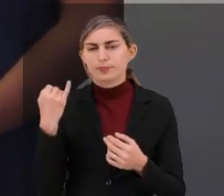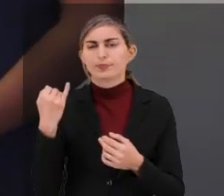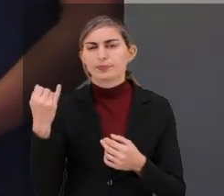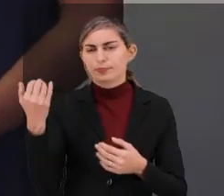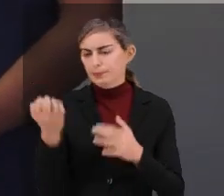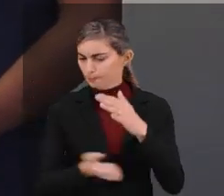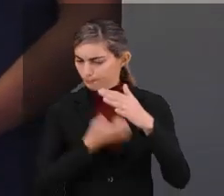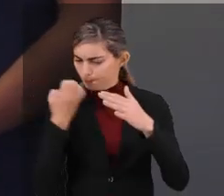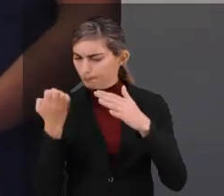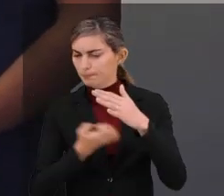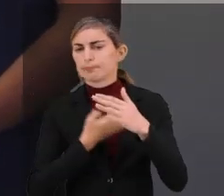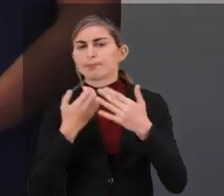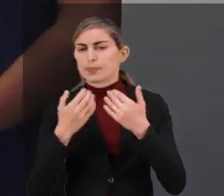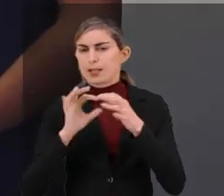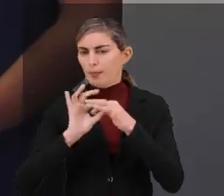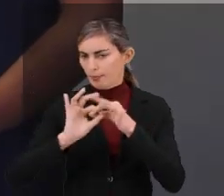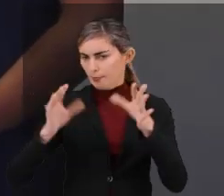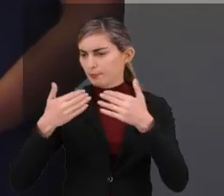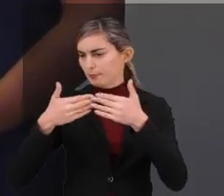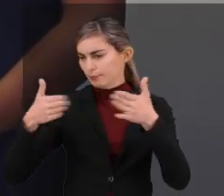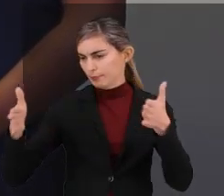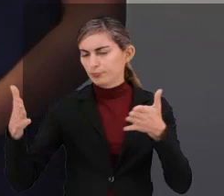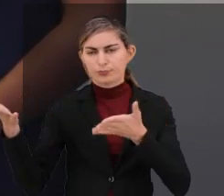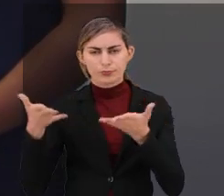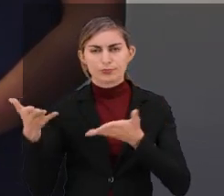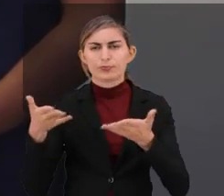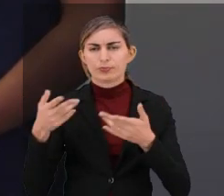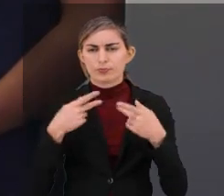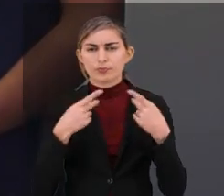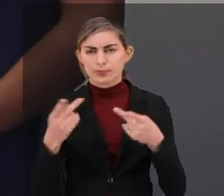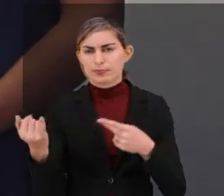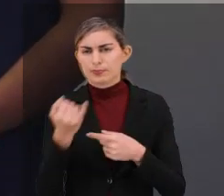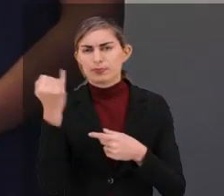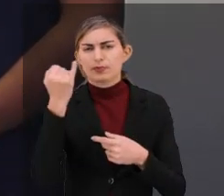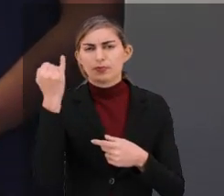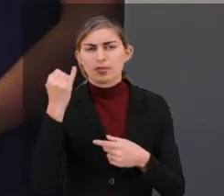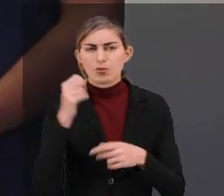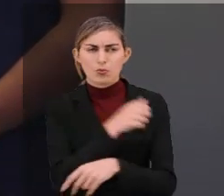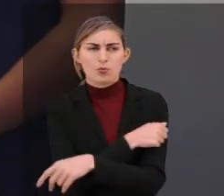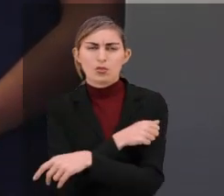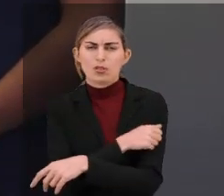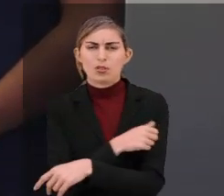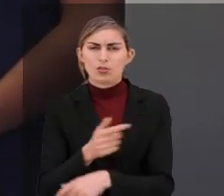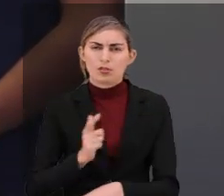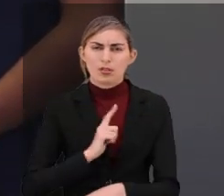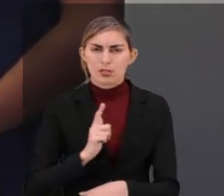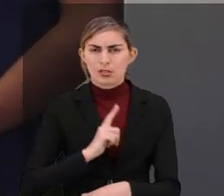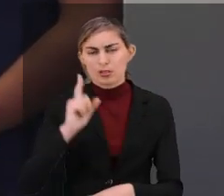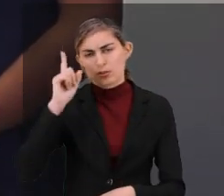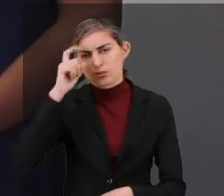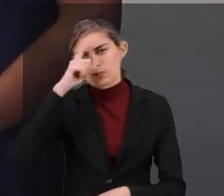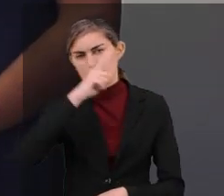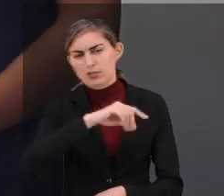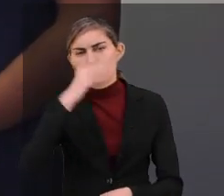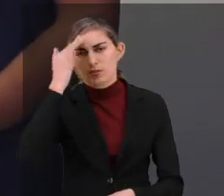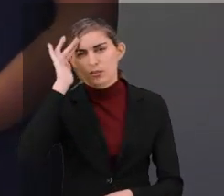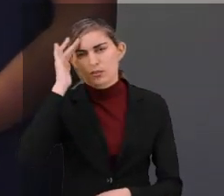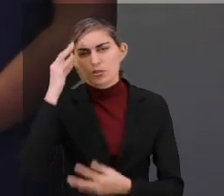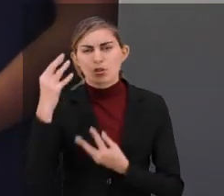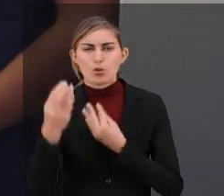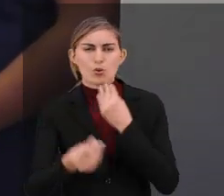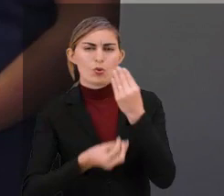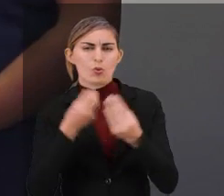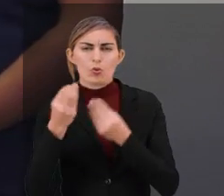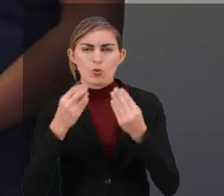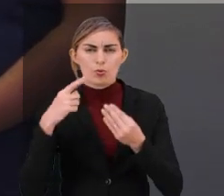A empresa tem aberto essa situação para a gente, que é muito importante, porque o aluno tem essa dificuldade de entender como